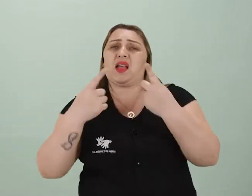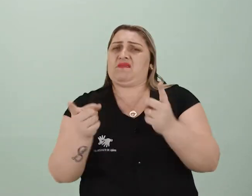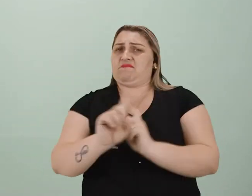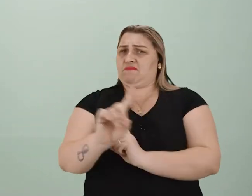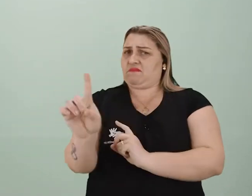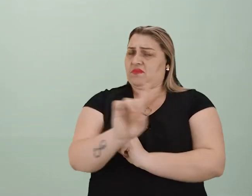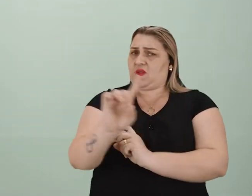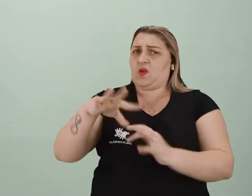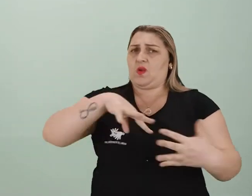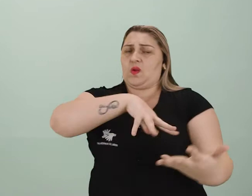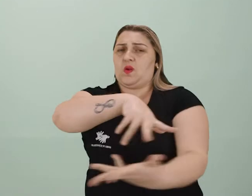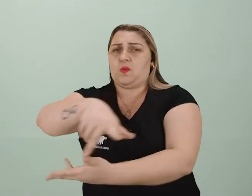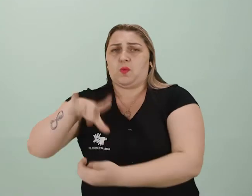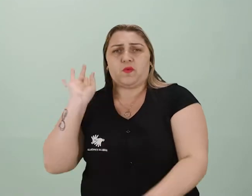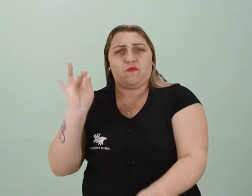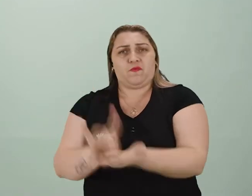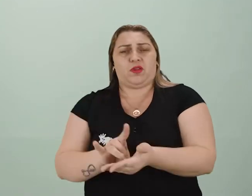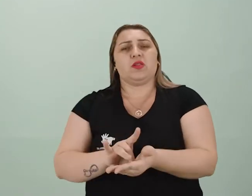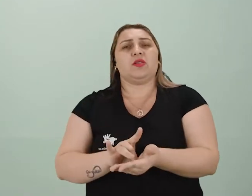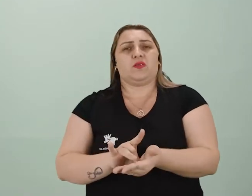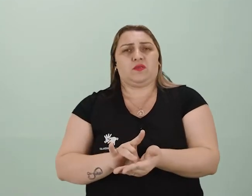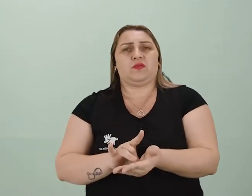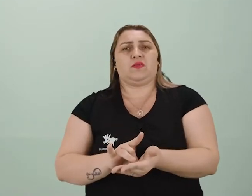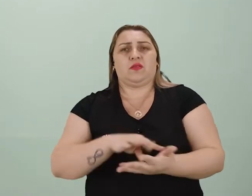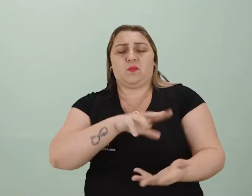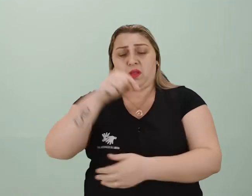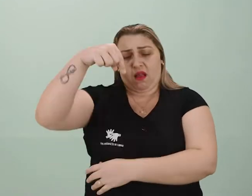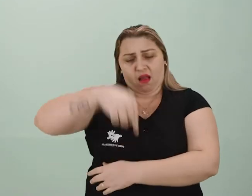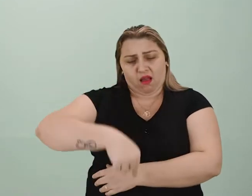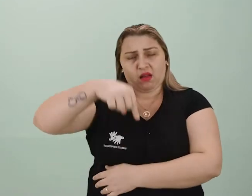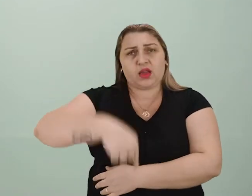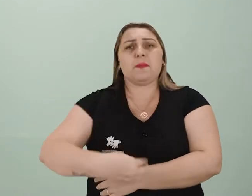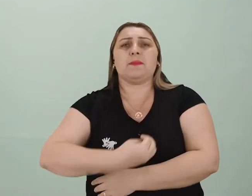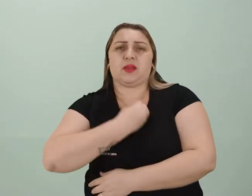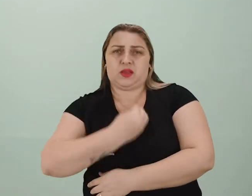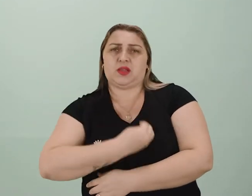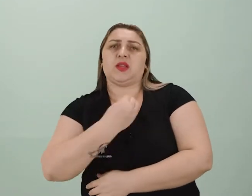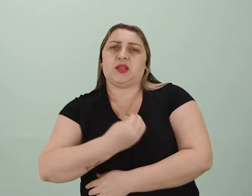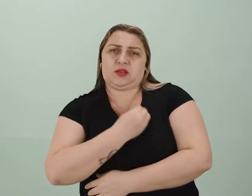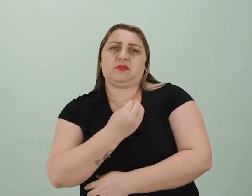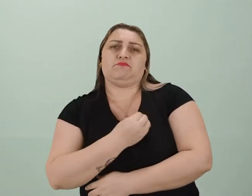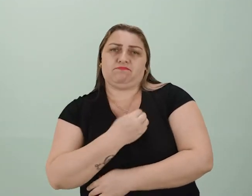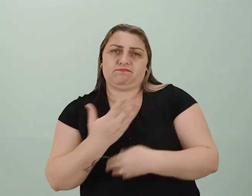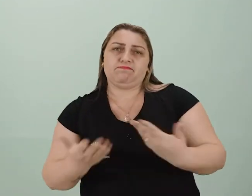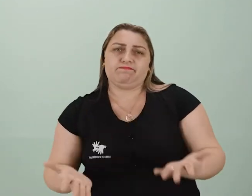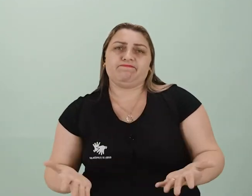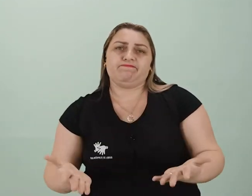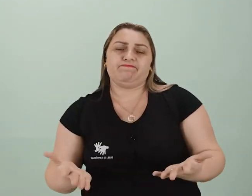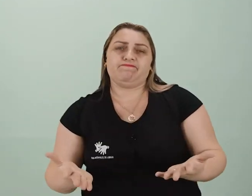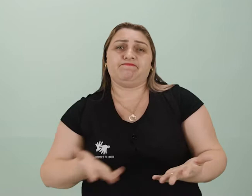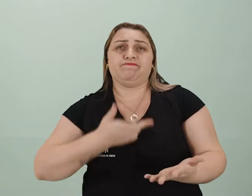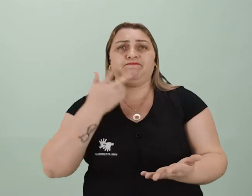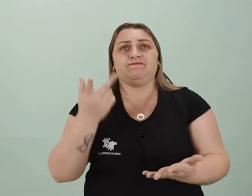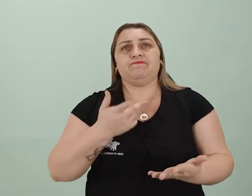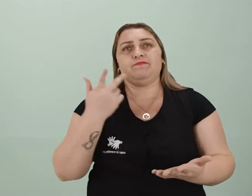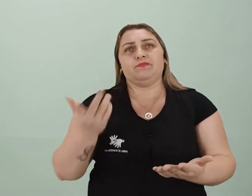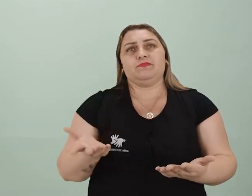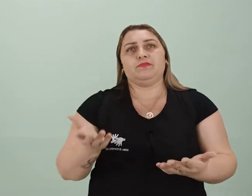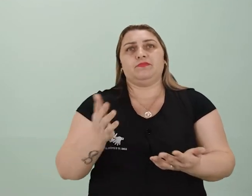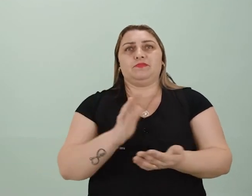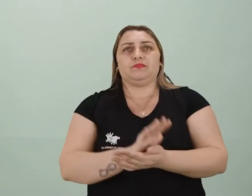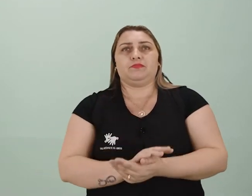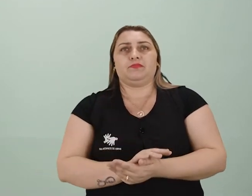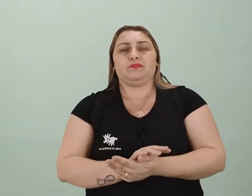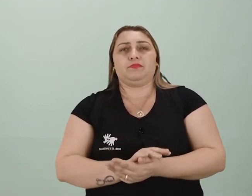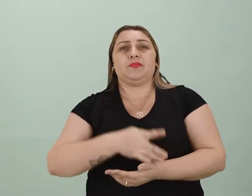não, que o mundo real era o mundo aqui, presente, esse nosso mundo que nós vivemos. Então,